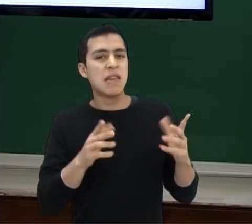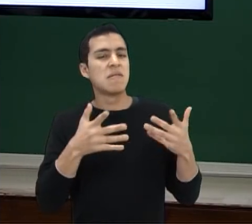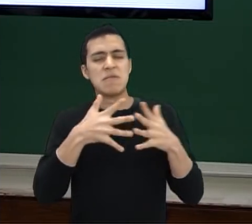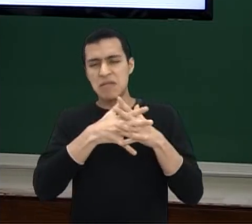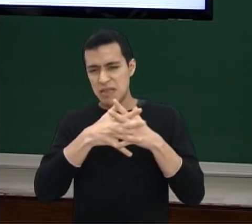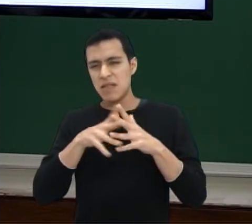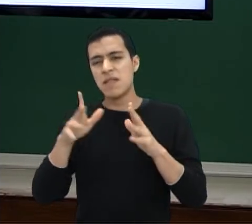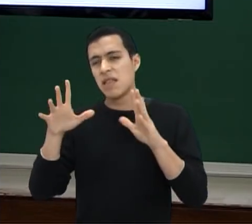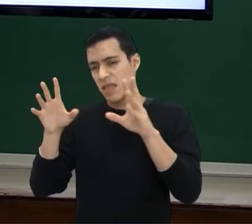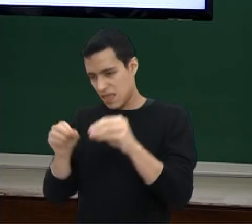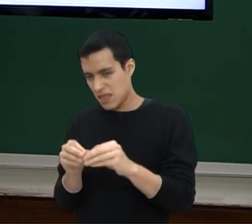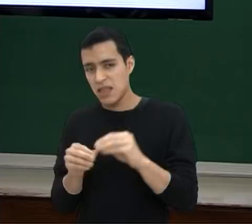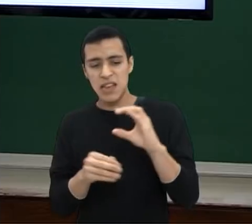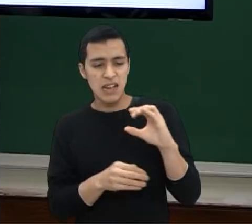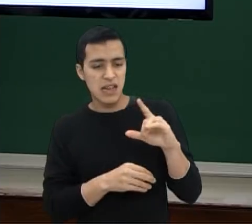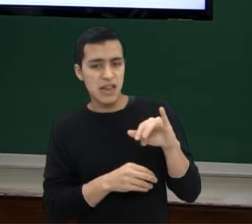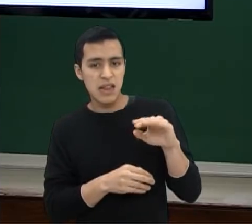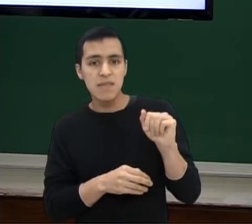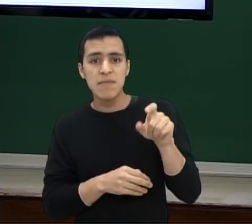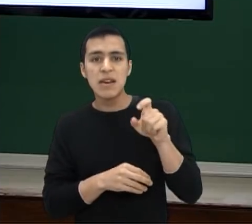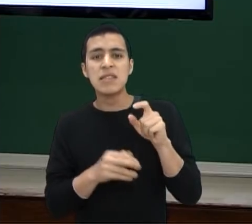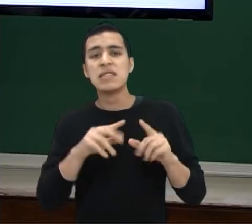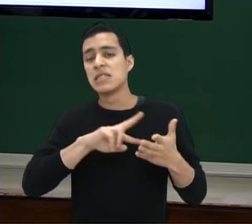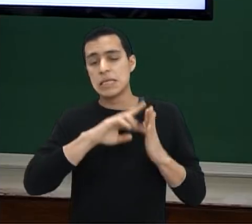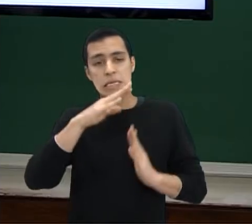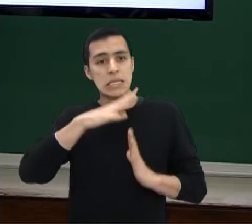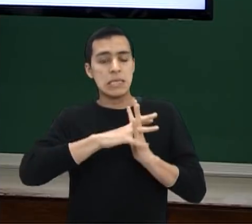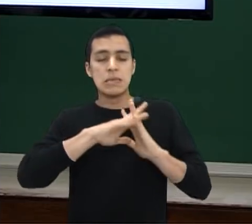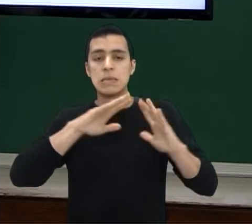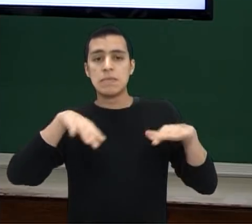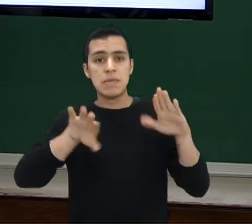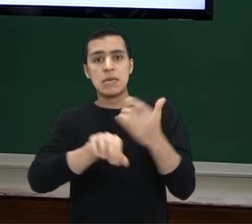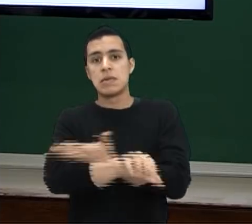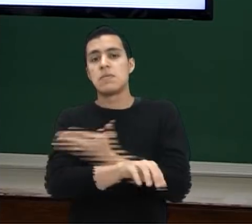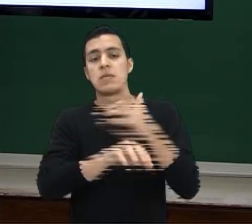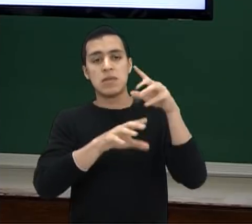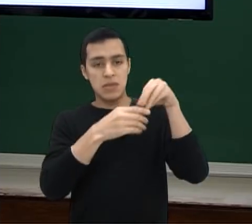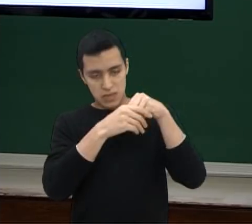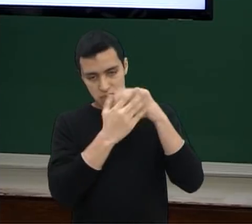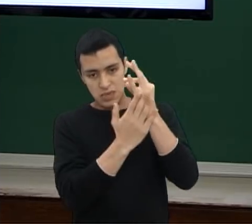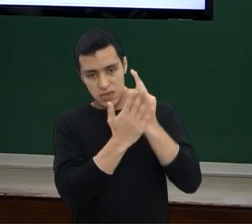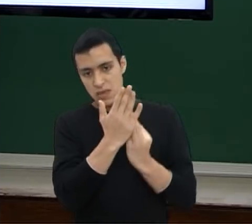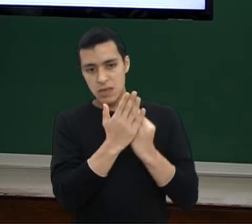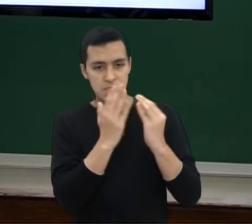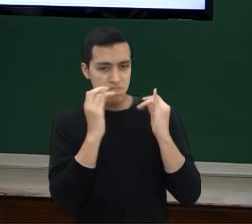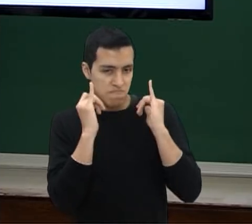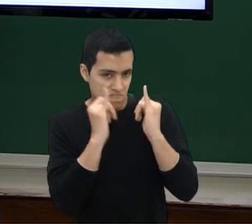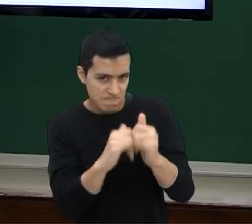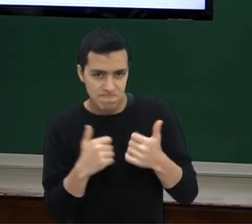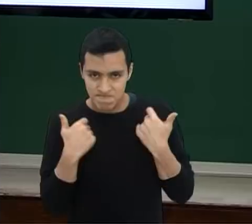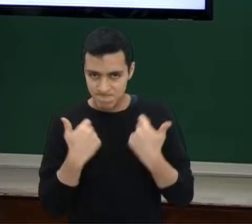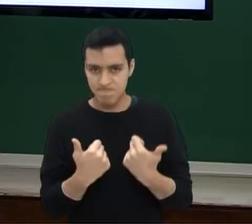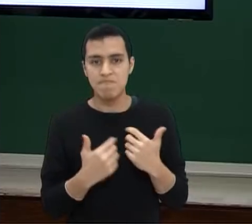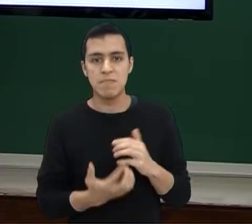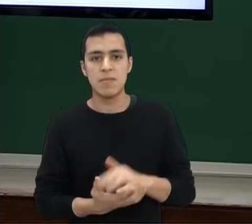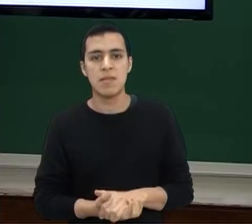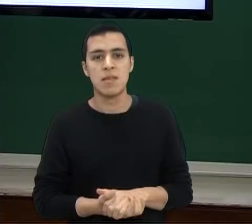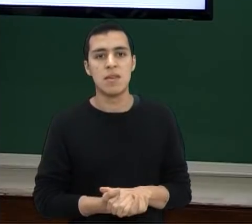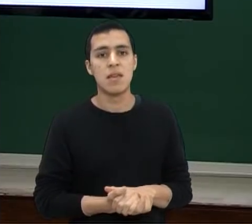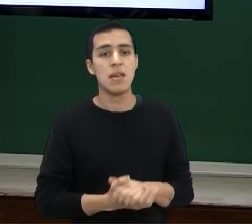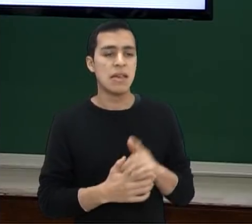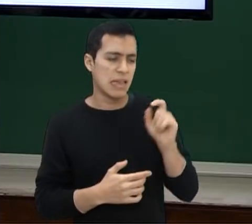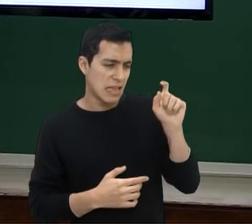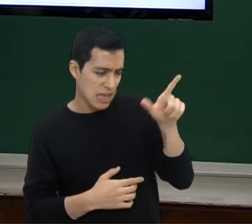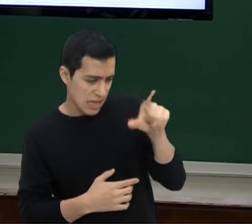desfecho. Lembrando que o clímax são os momentos de maior tensão, maior emoção dentro de uma narrativa, certo? Então,